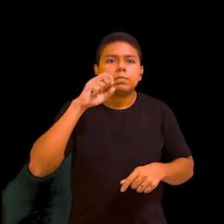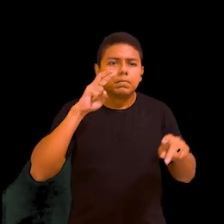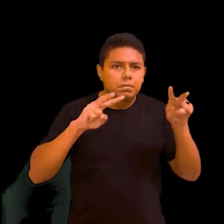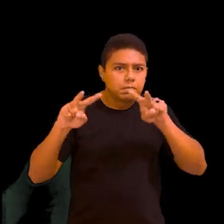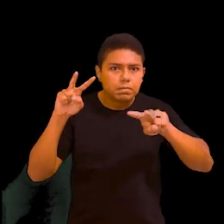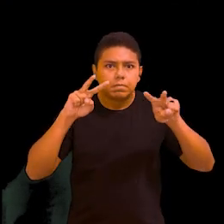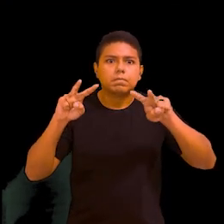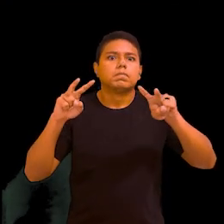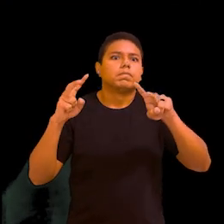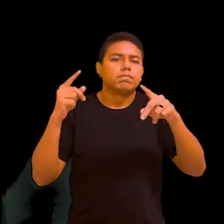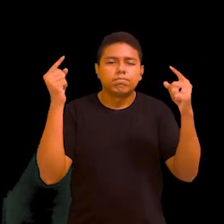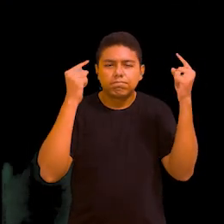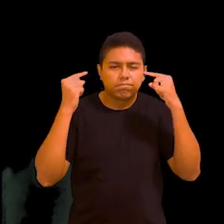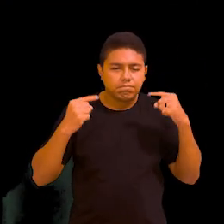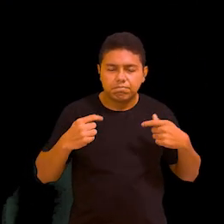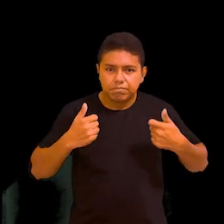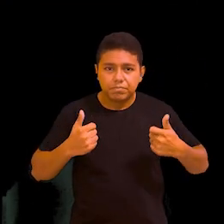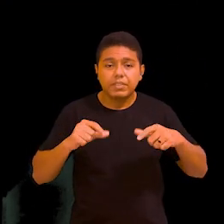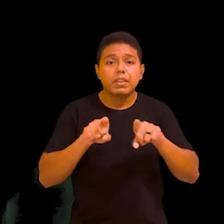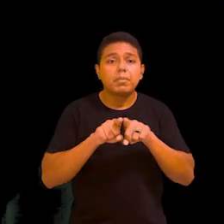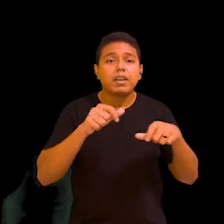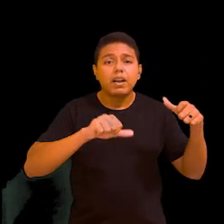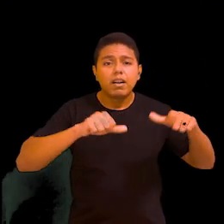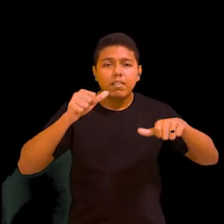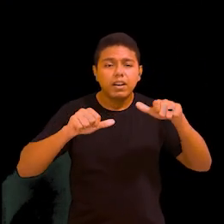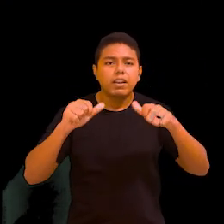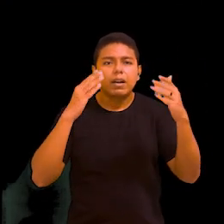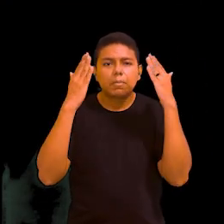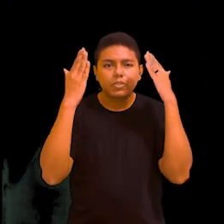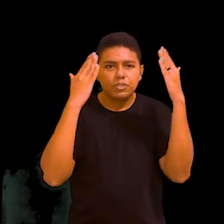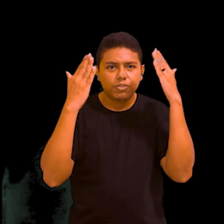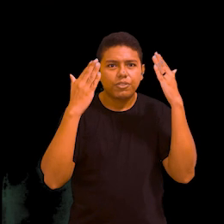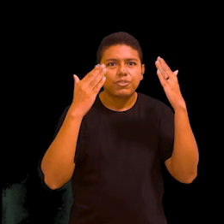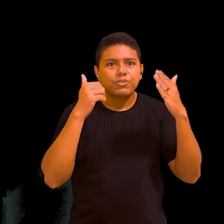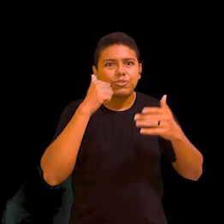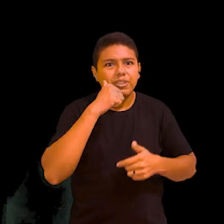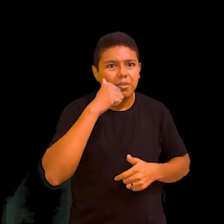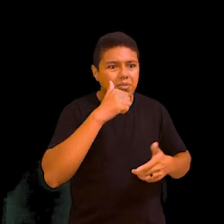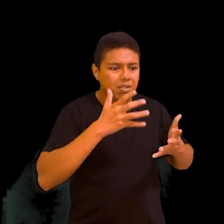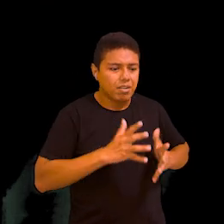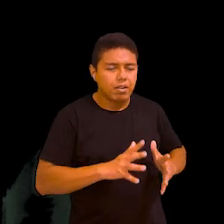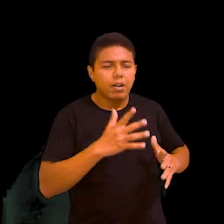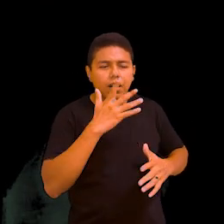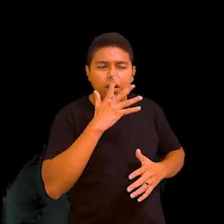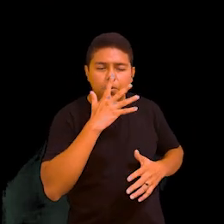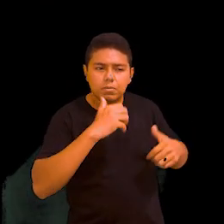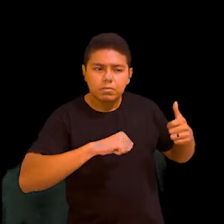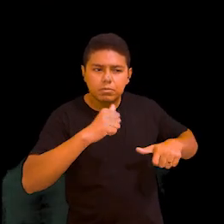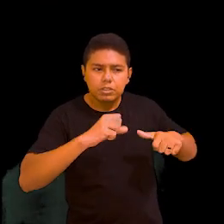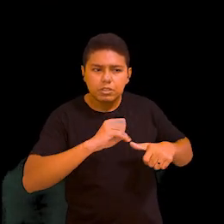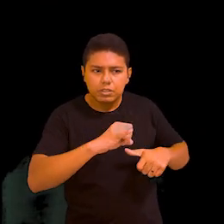sinais vitais e estar atento às suas alterações, avaliar o estado psíquico da puérpera, observando